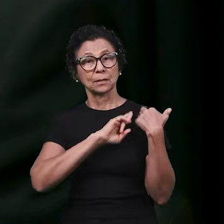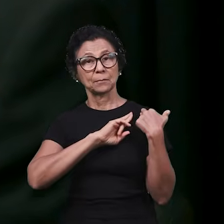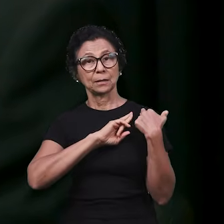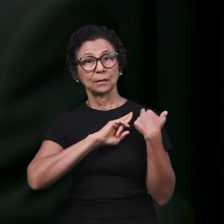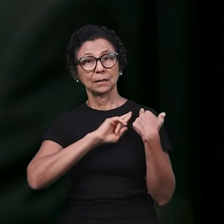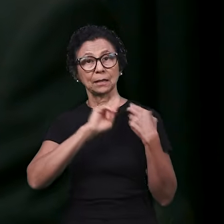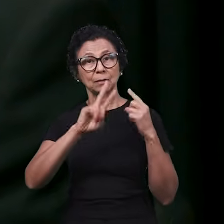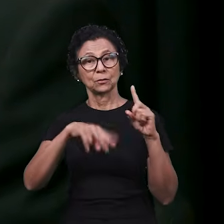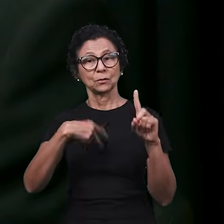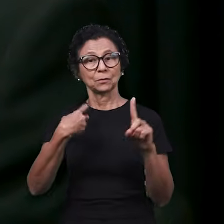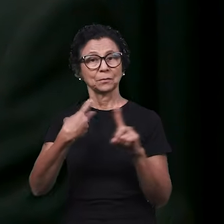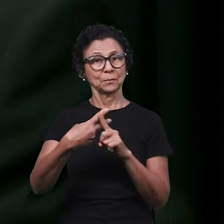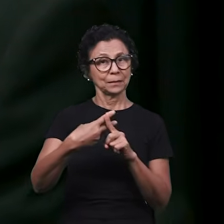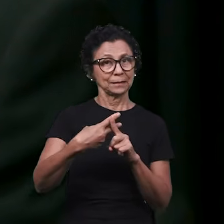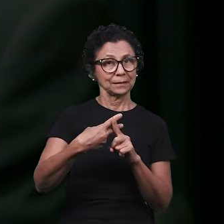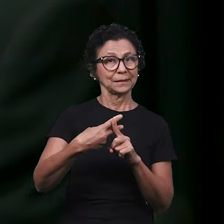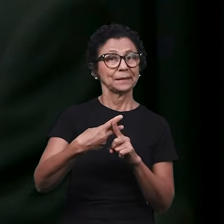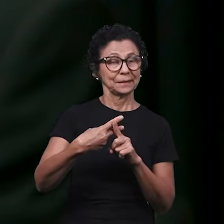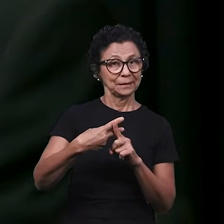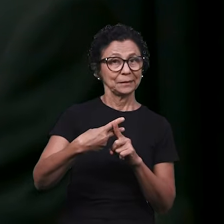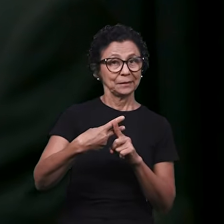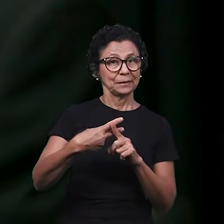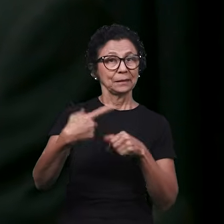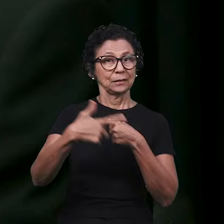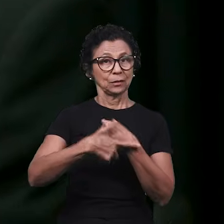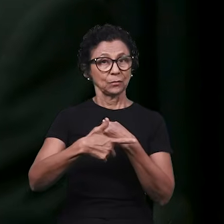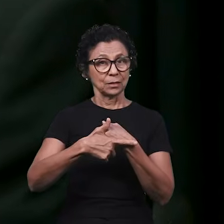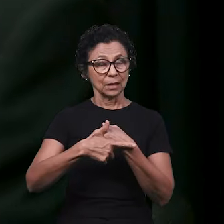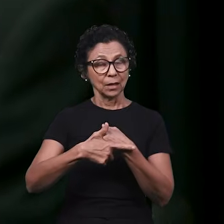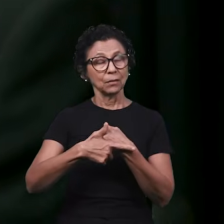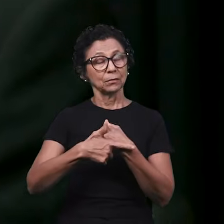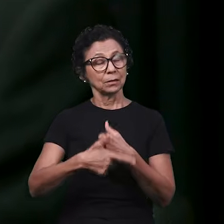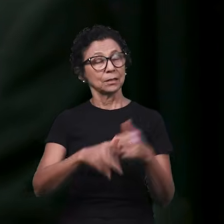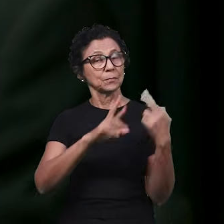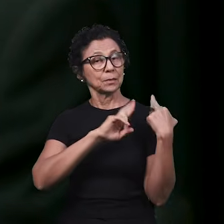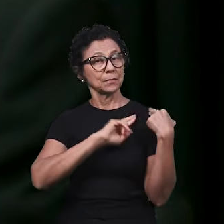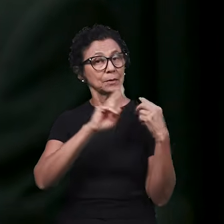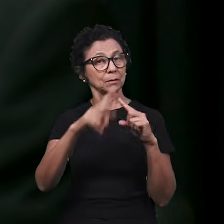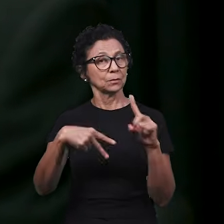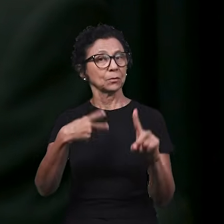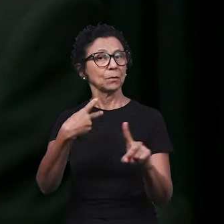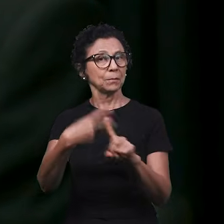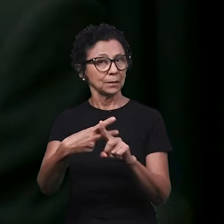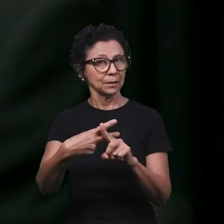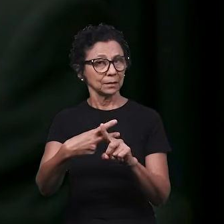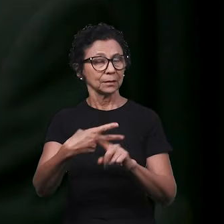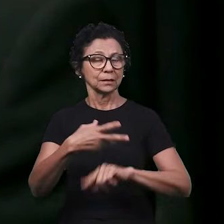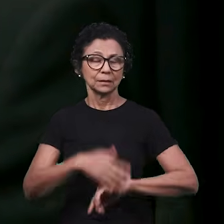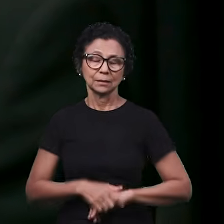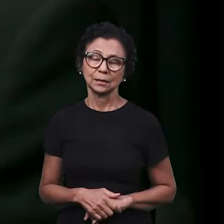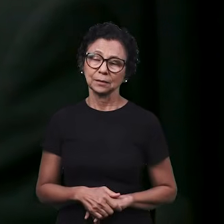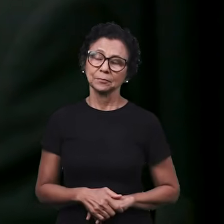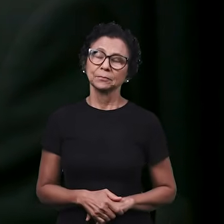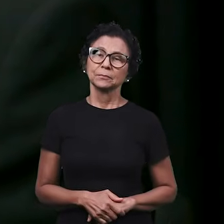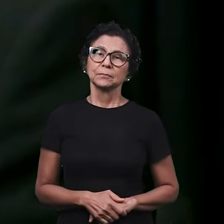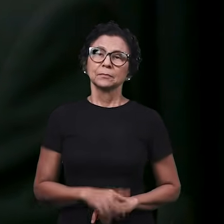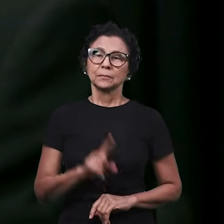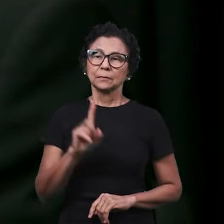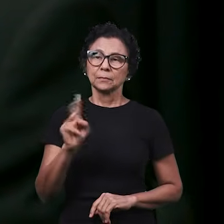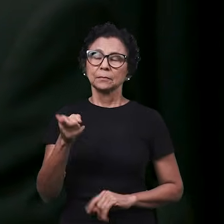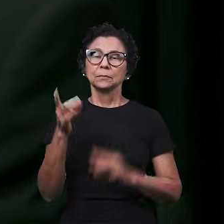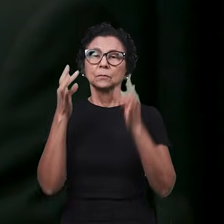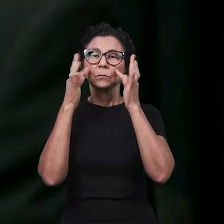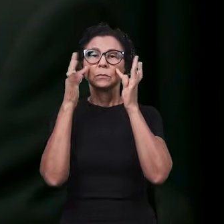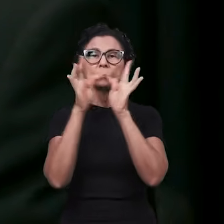Então ele tem essa responsabilidade, porque ele, de certa forma, mesmo não sendo melhor, ele é um